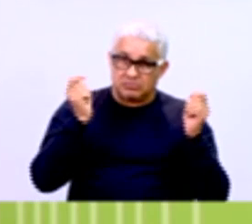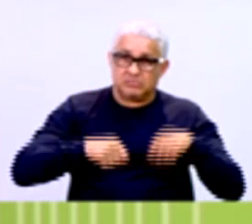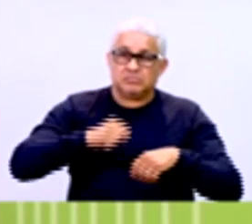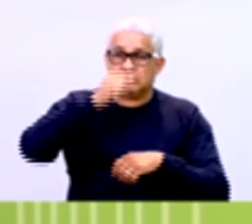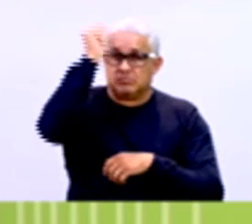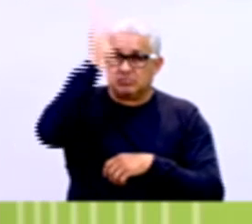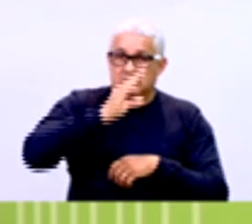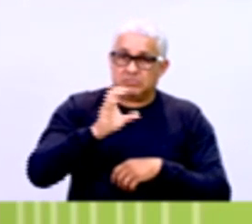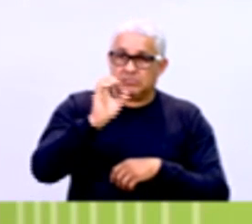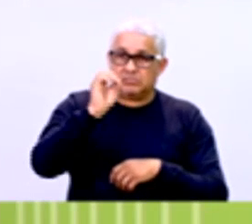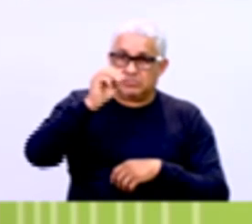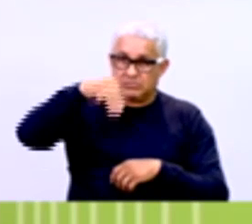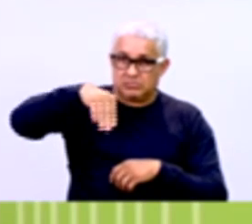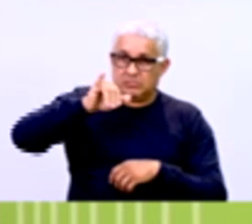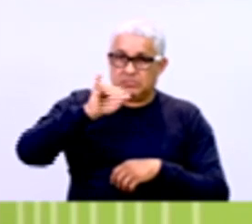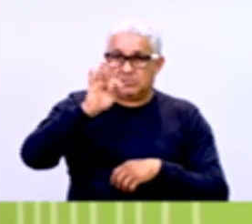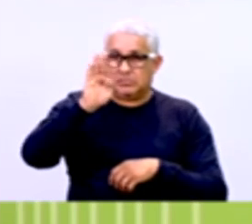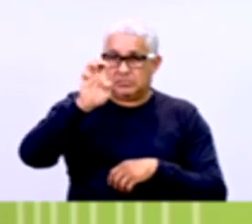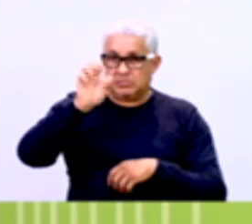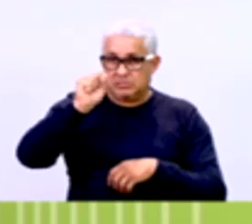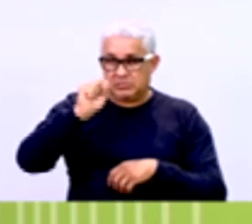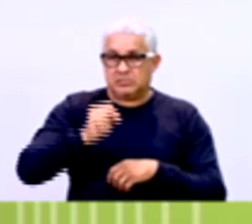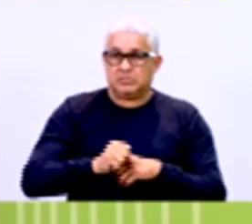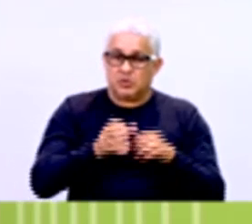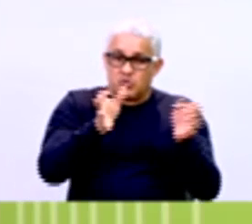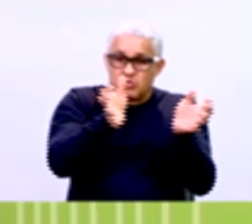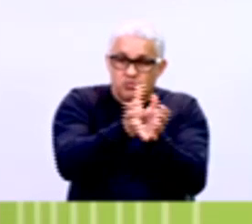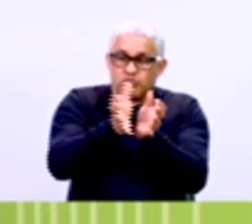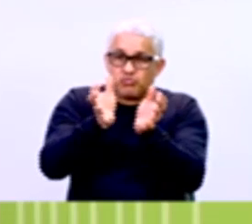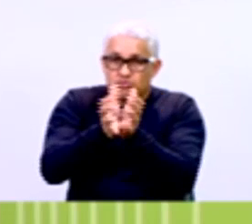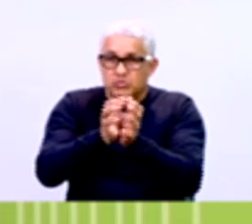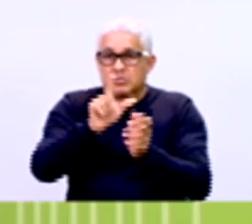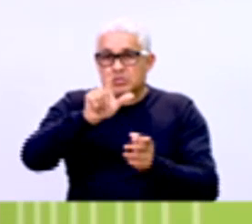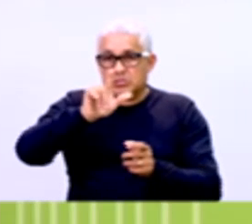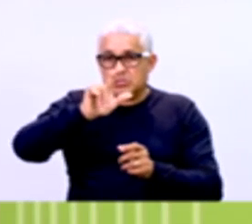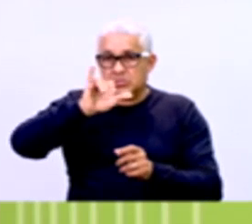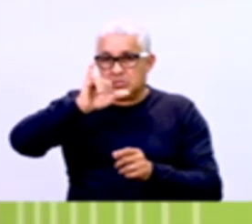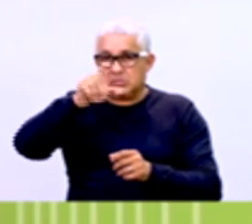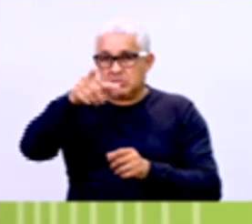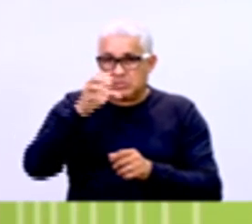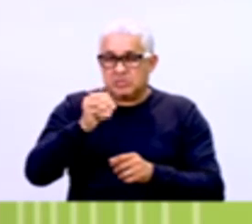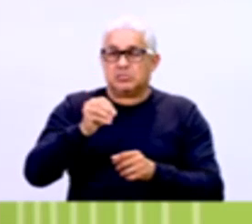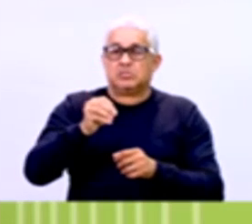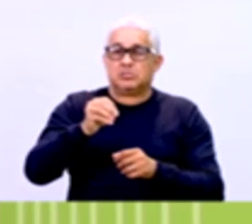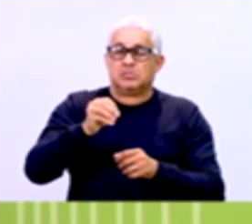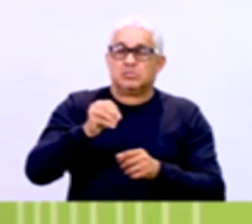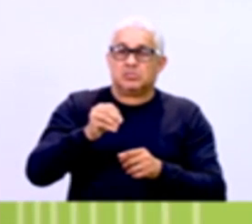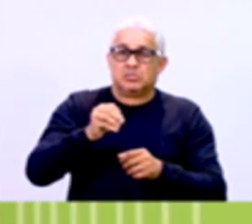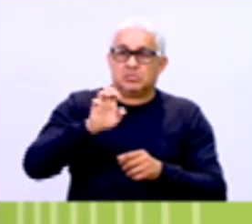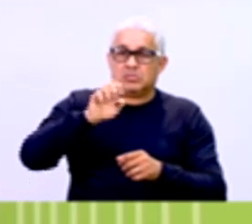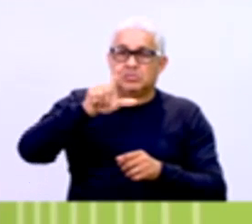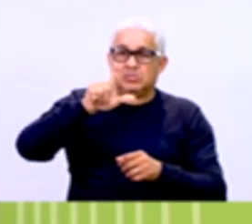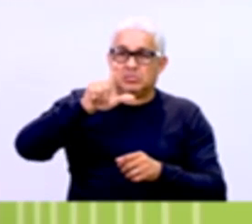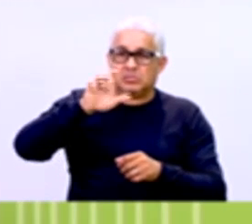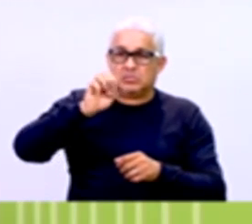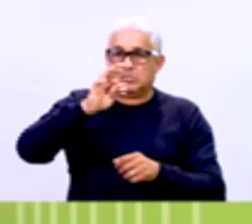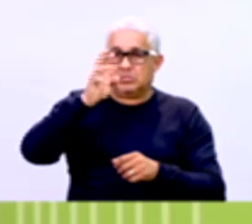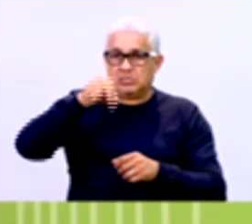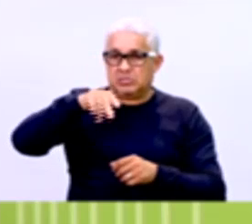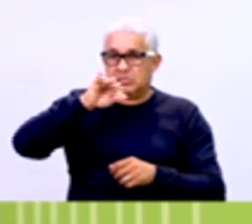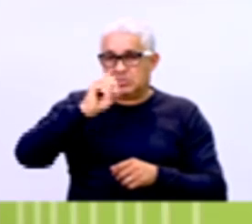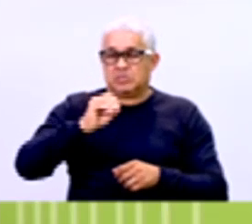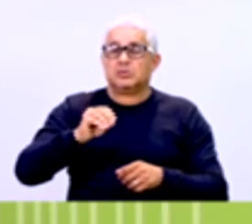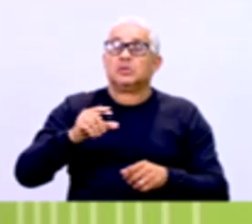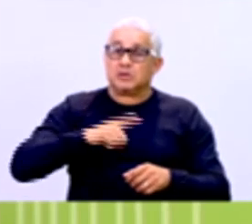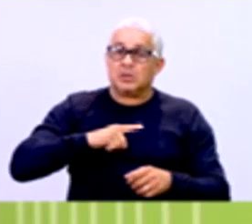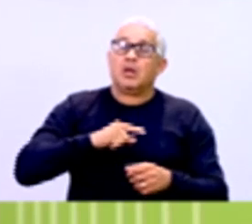dos comitês, por exemplo, os comitês que trabalham com a questão do lixo eletrônico. Nós temos várias ações de TI verde